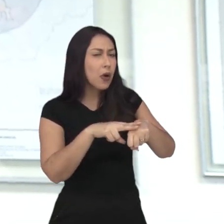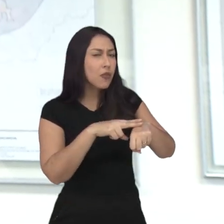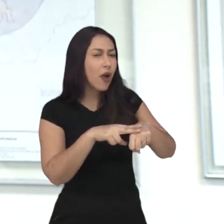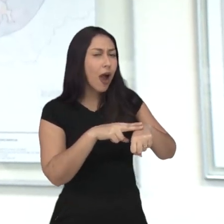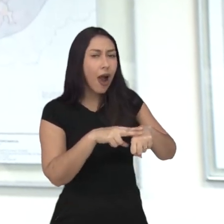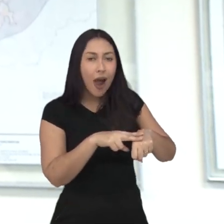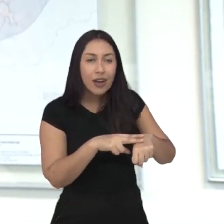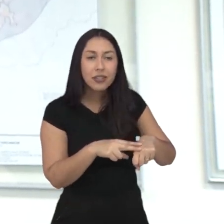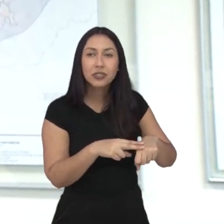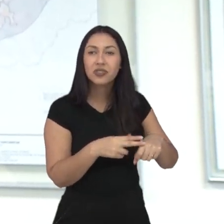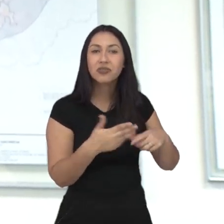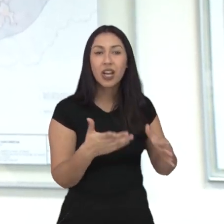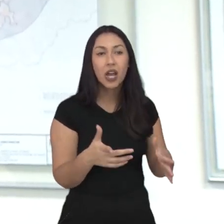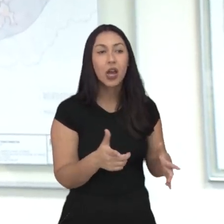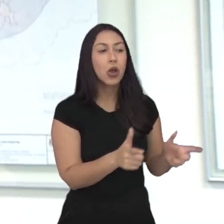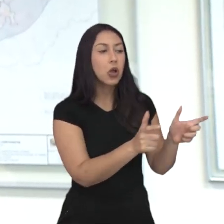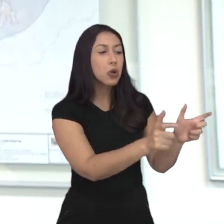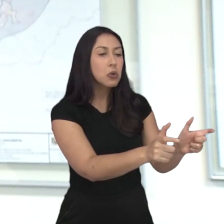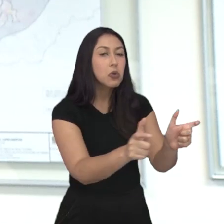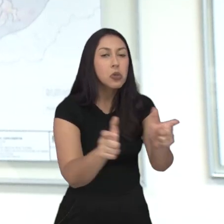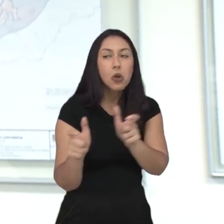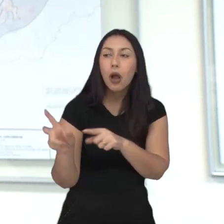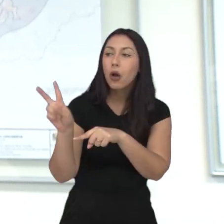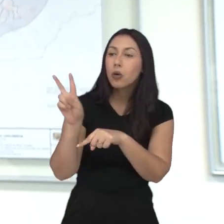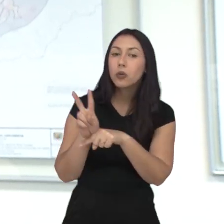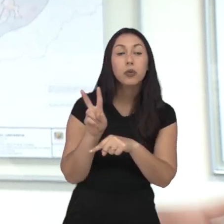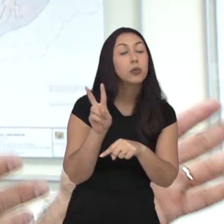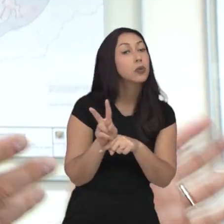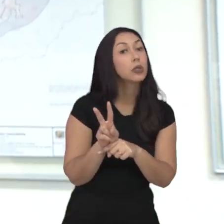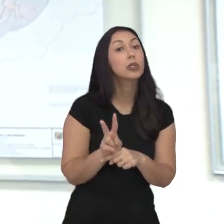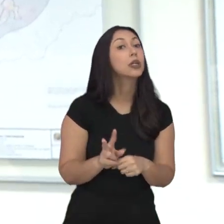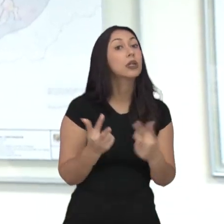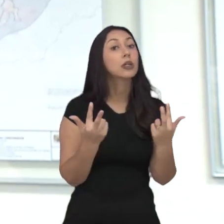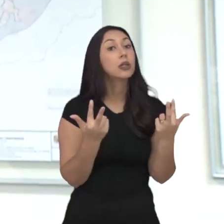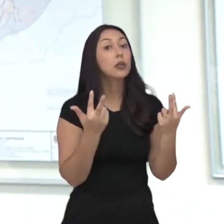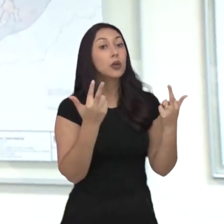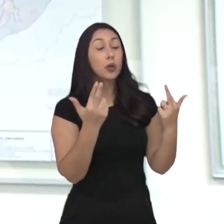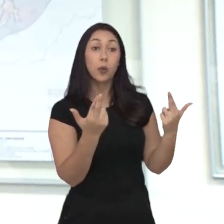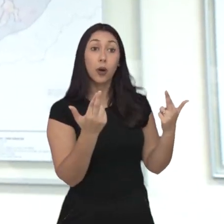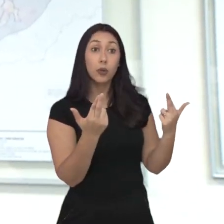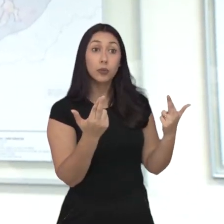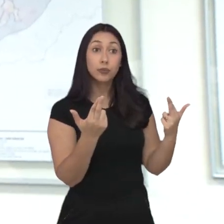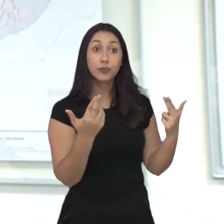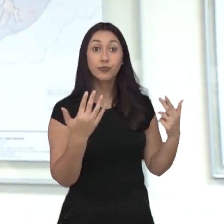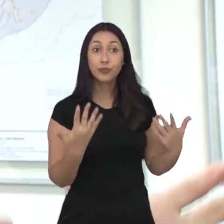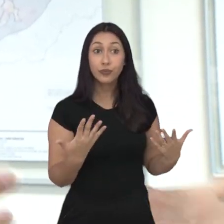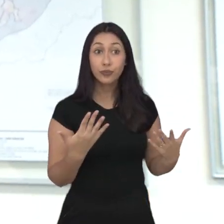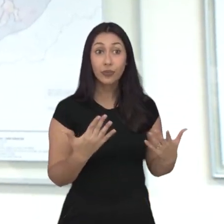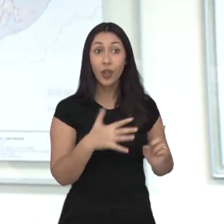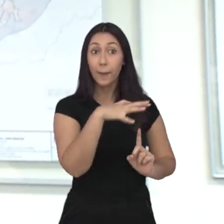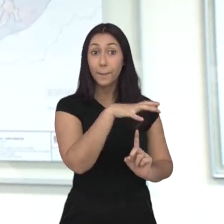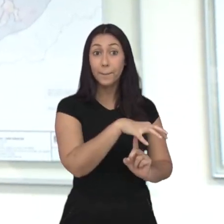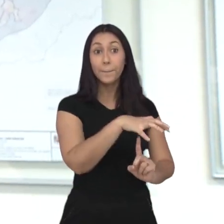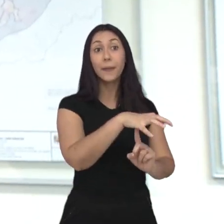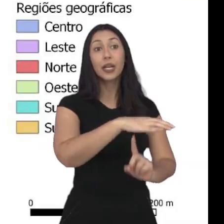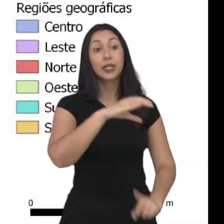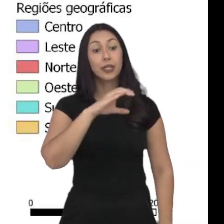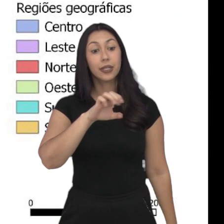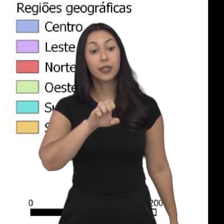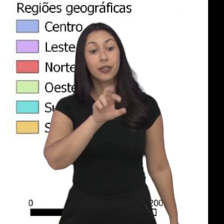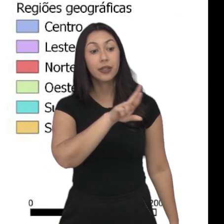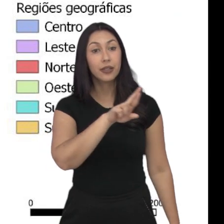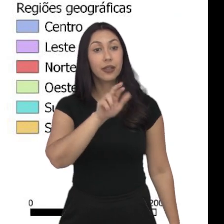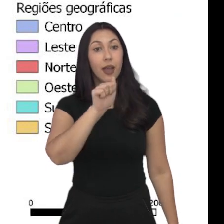cidade, né, a criação de unidades de conservação, a exemplo da unidade de conservação do Parque do Cerrado, um